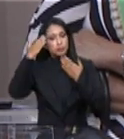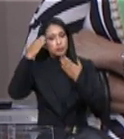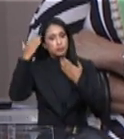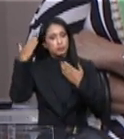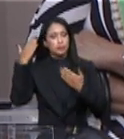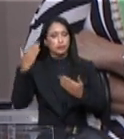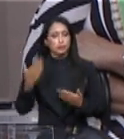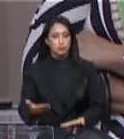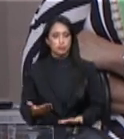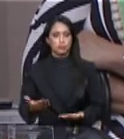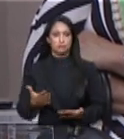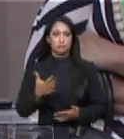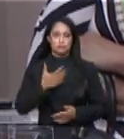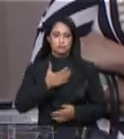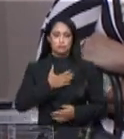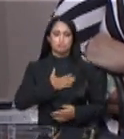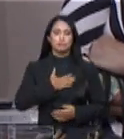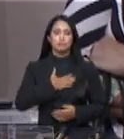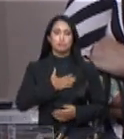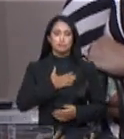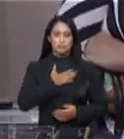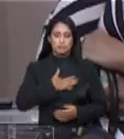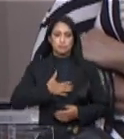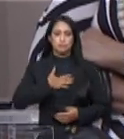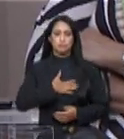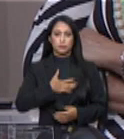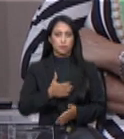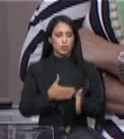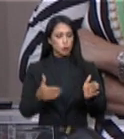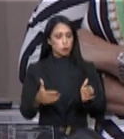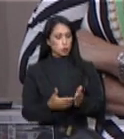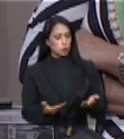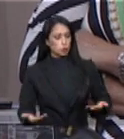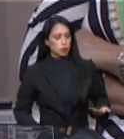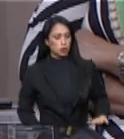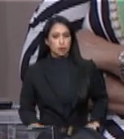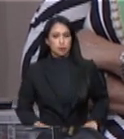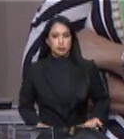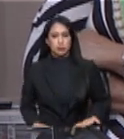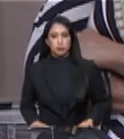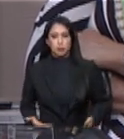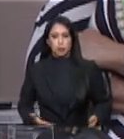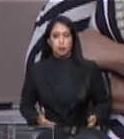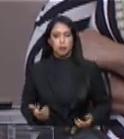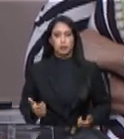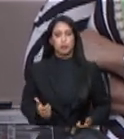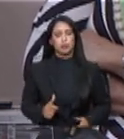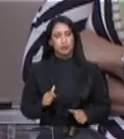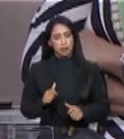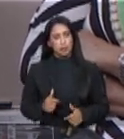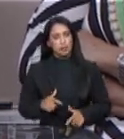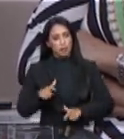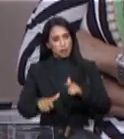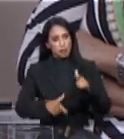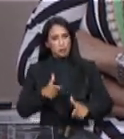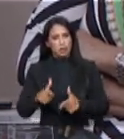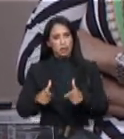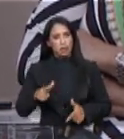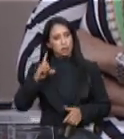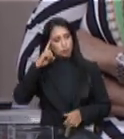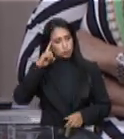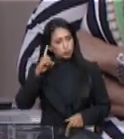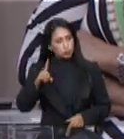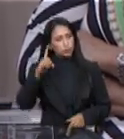Agradecendo e expressando meu reconhecimento a todos os servidores que colaboraram diuturnamente, que trabalharam